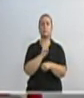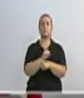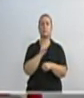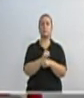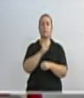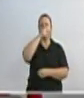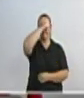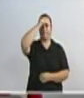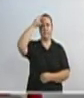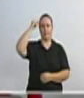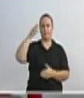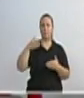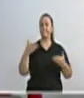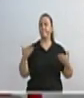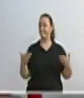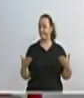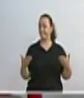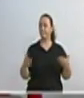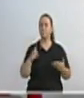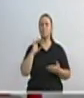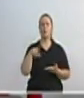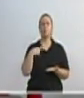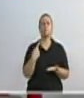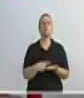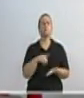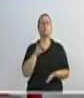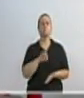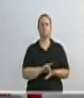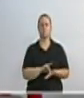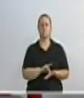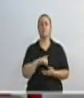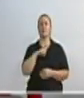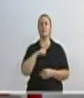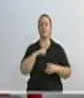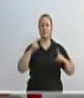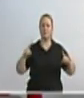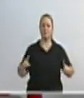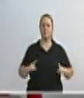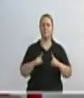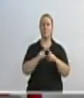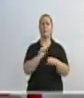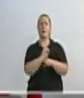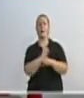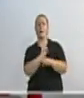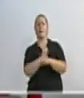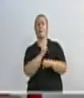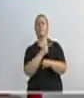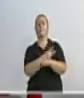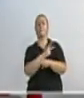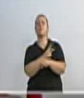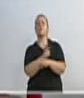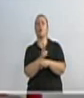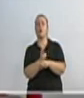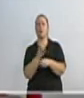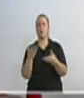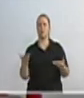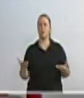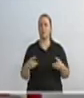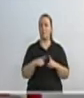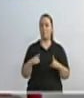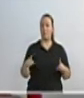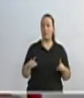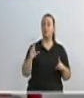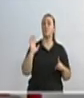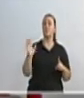público. Então, está aí, né, só para confirmar. E aí, nós temos uma antena móvel que estão segurando ainda lá, porque, na verdade, a ordem já era para ser levada